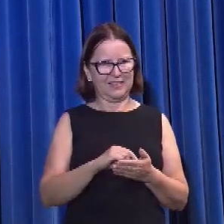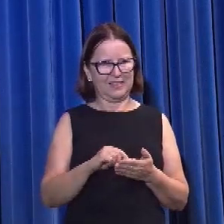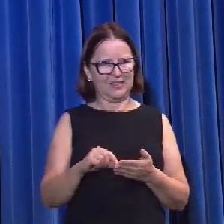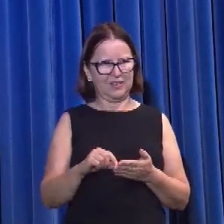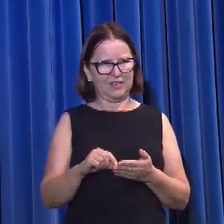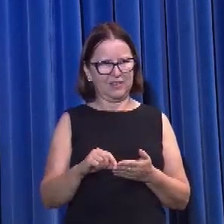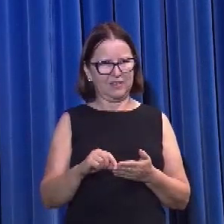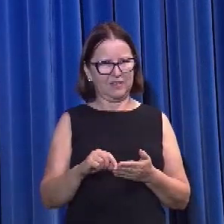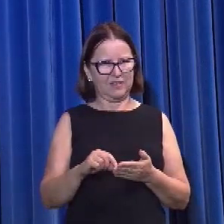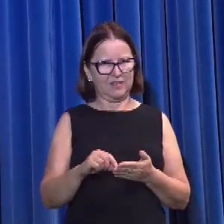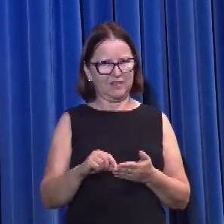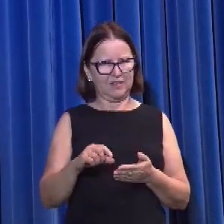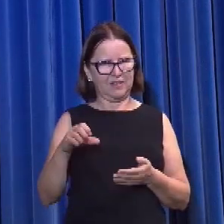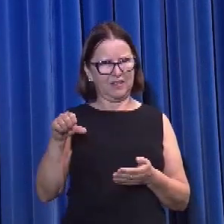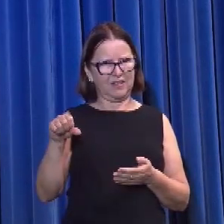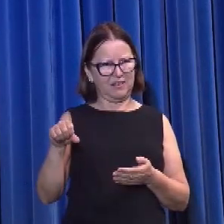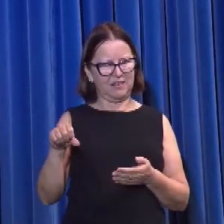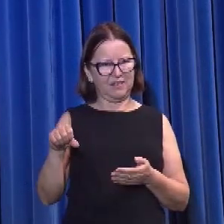9,